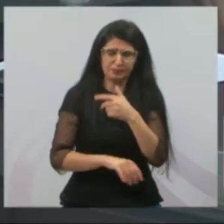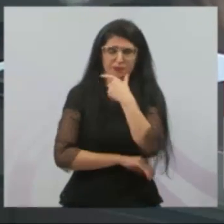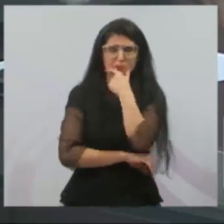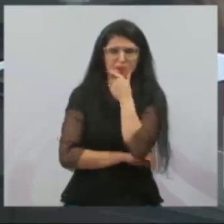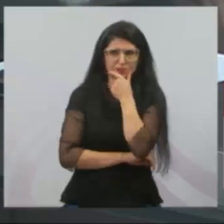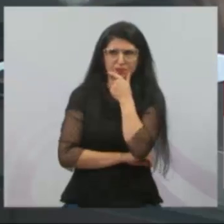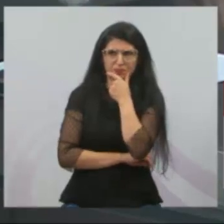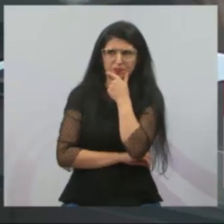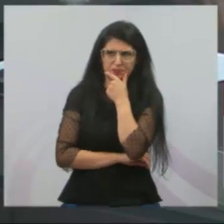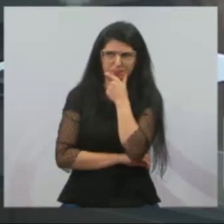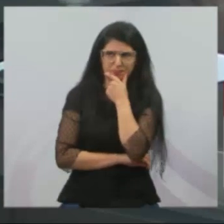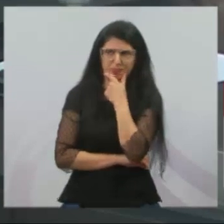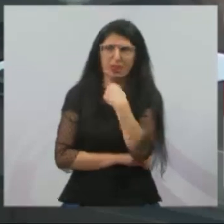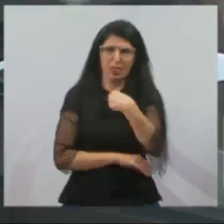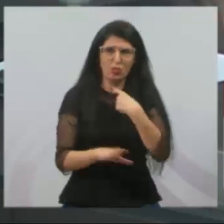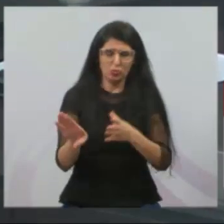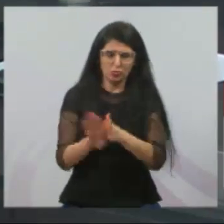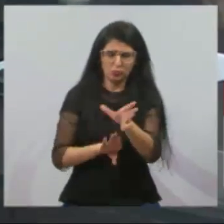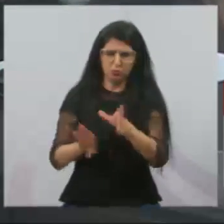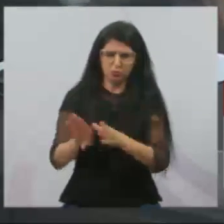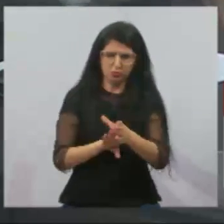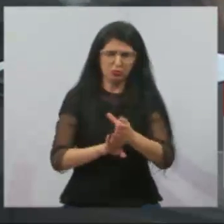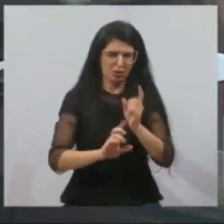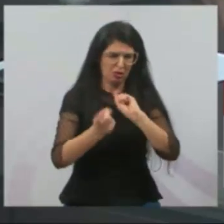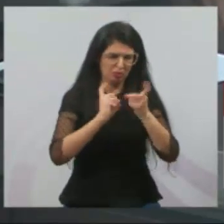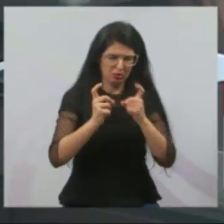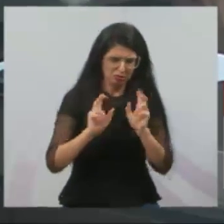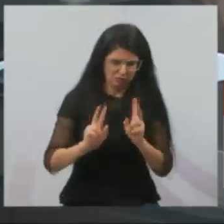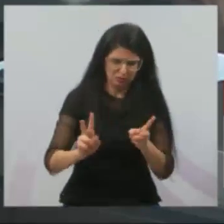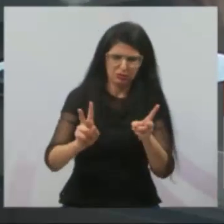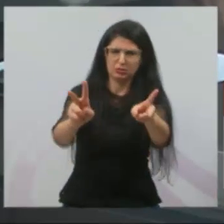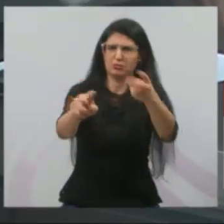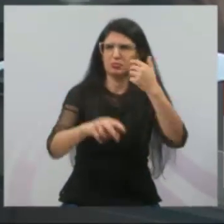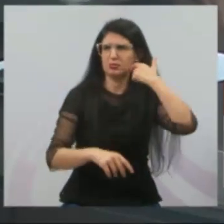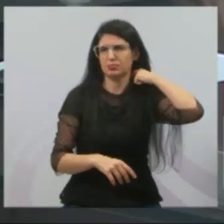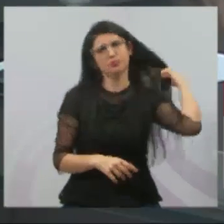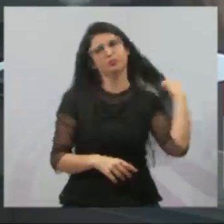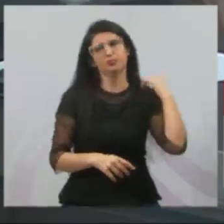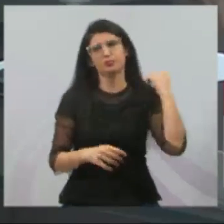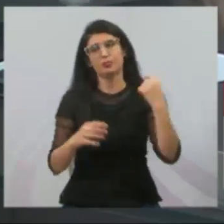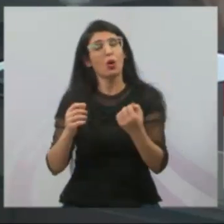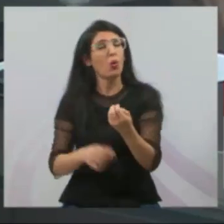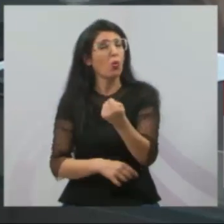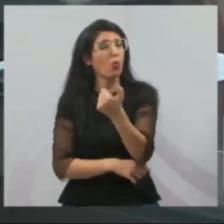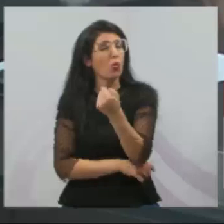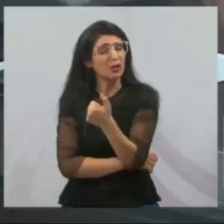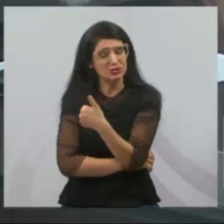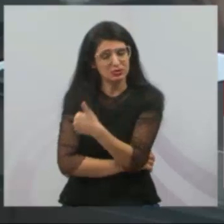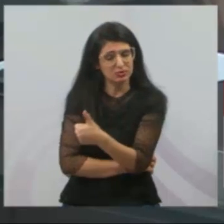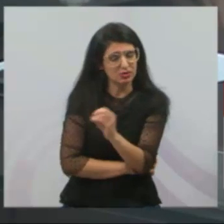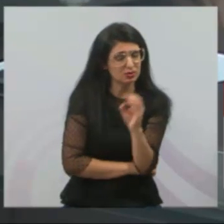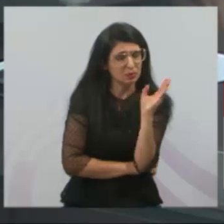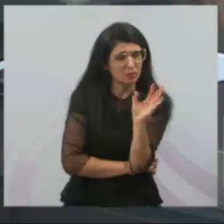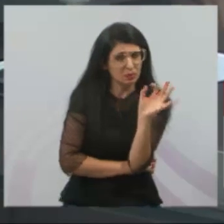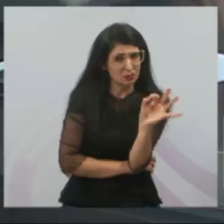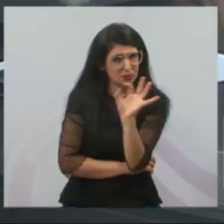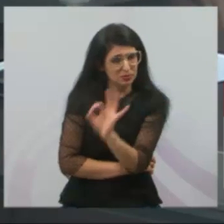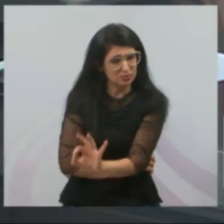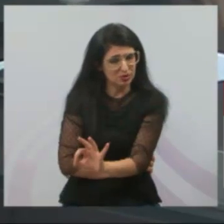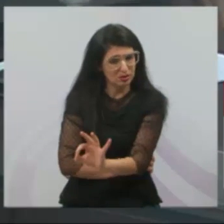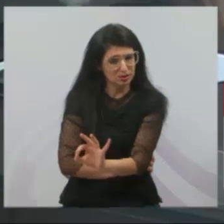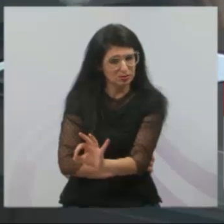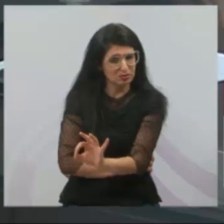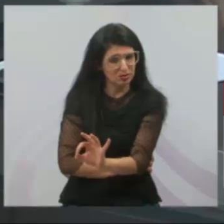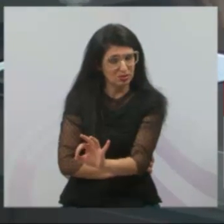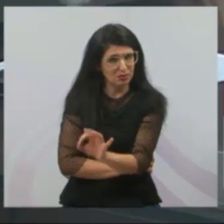do meu sendo conselheira, em outros momentos saímos de quase 10% de